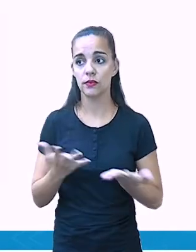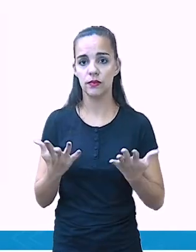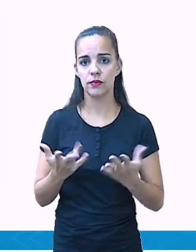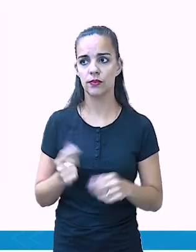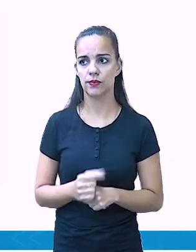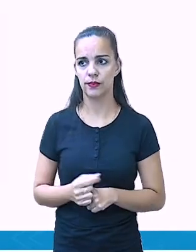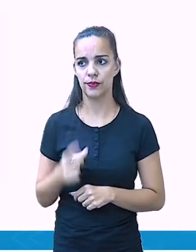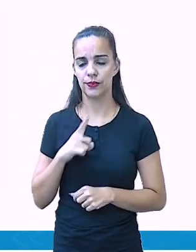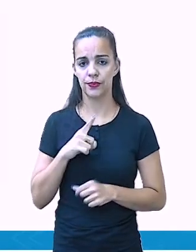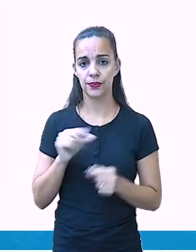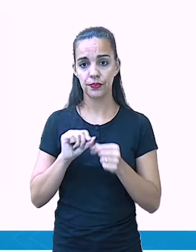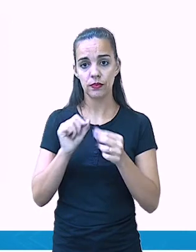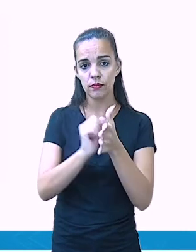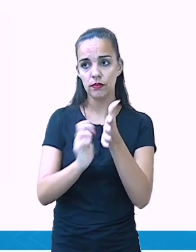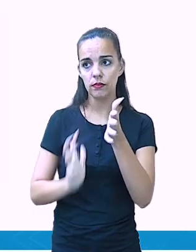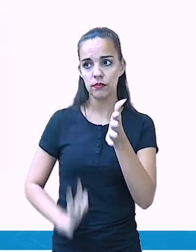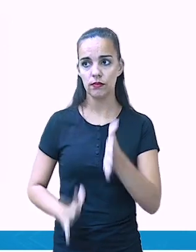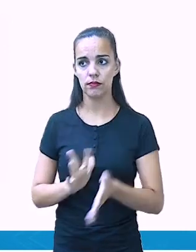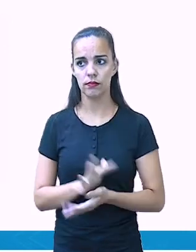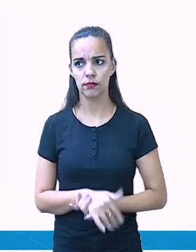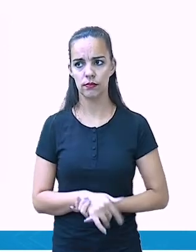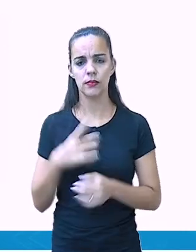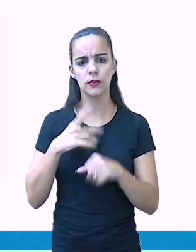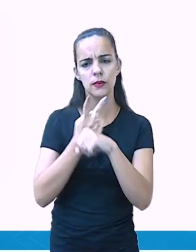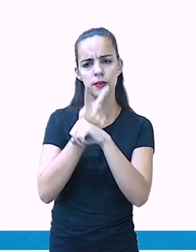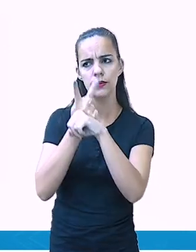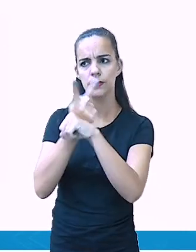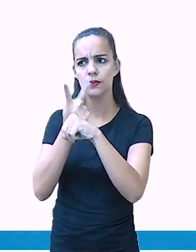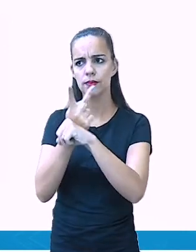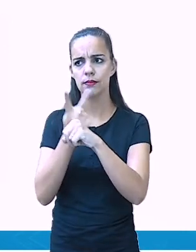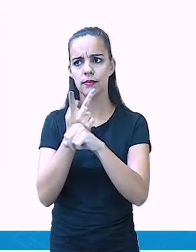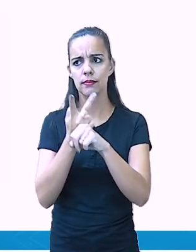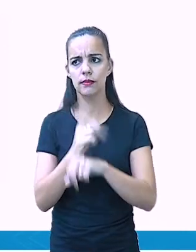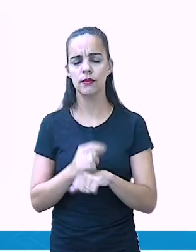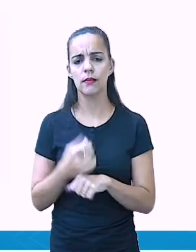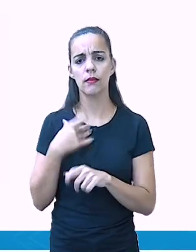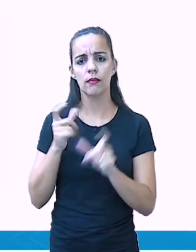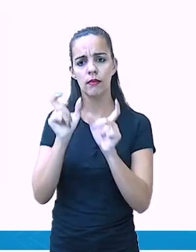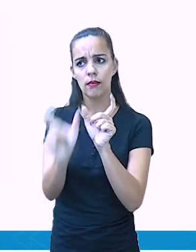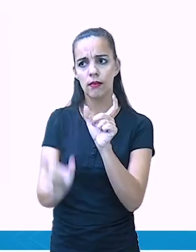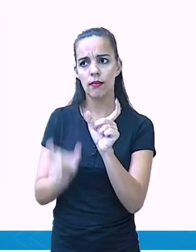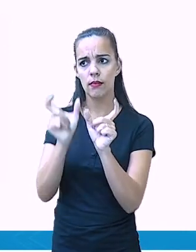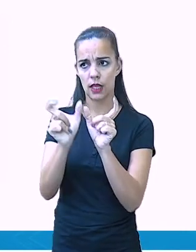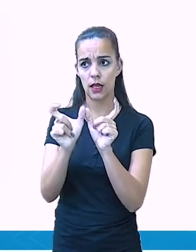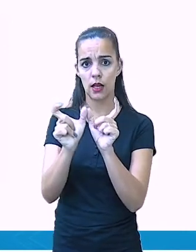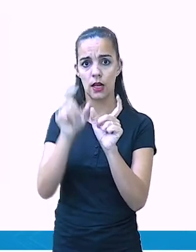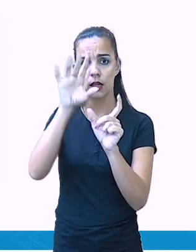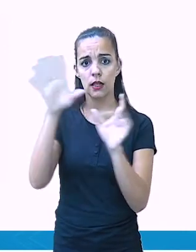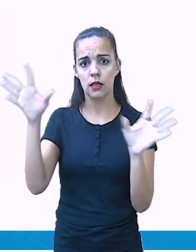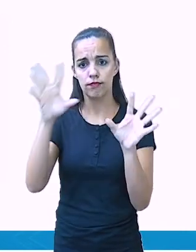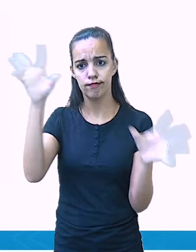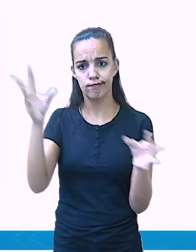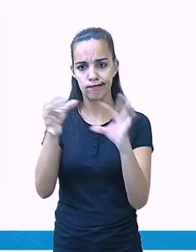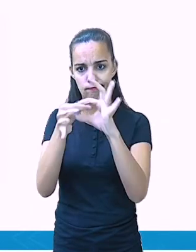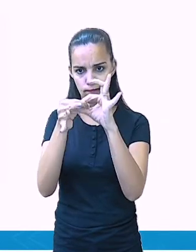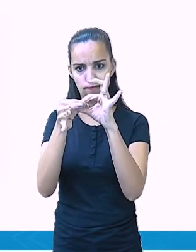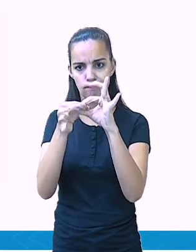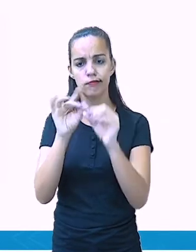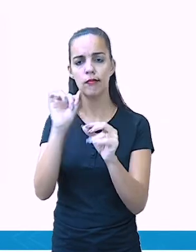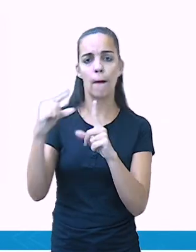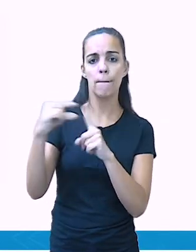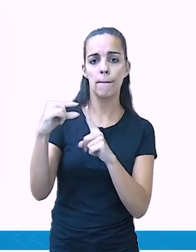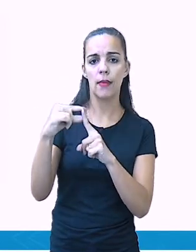vamos de atividade. Vamos procurar aqui as sílabas que formam a palavra banana. Olha